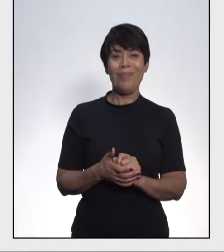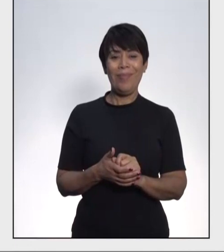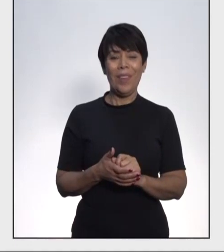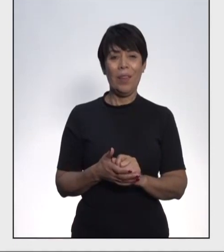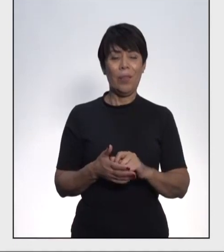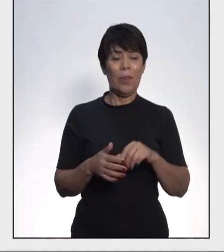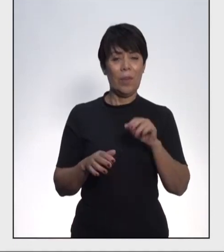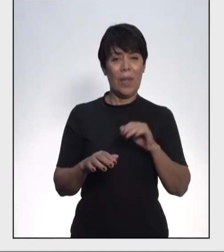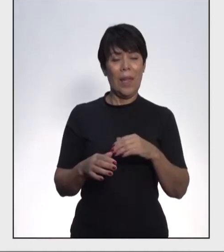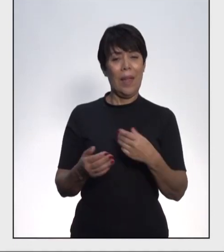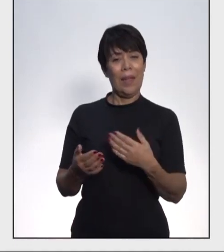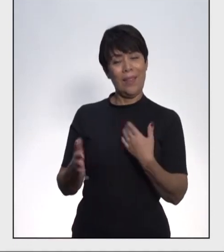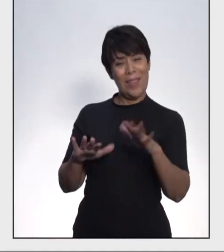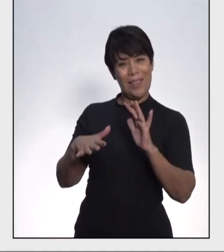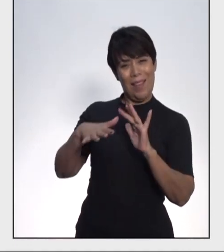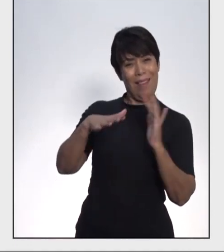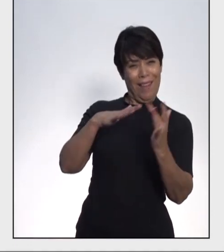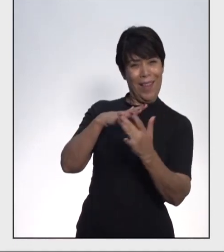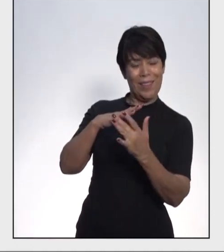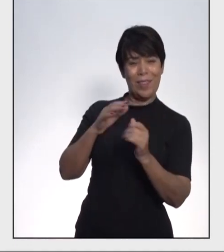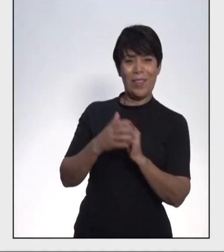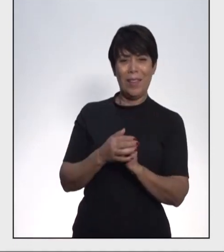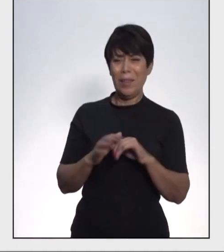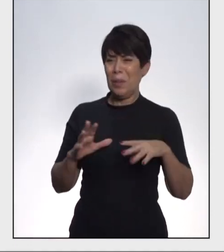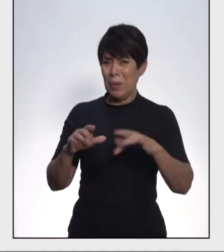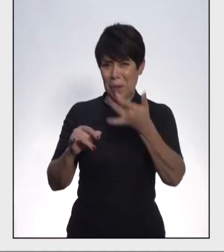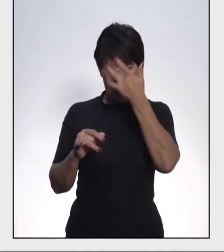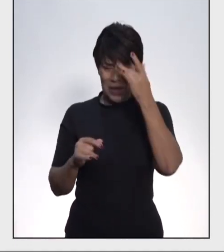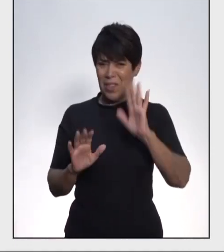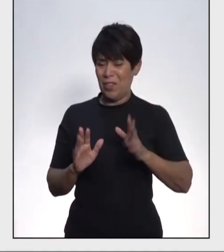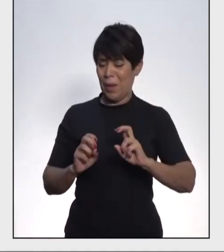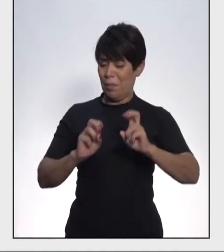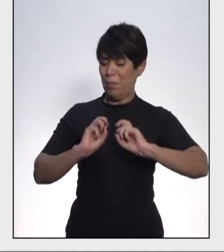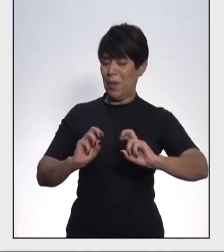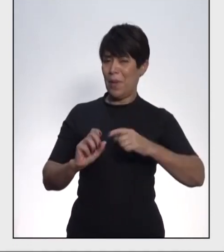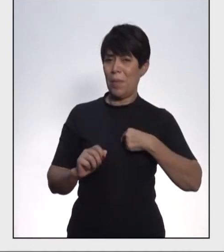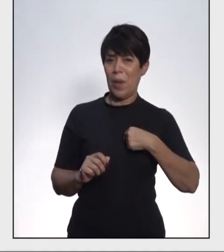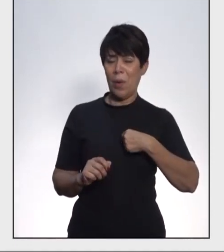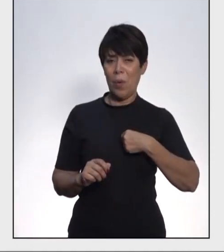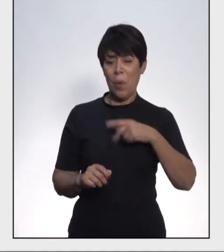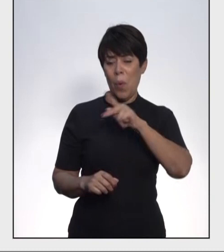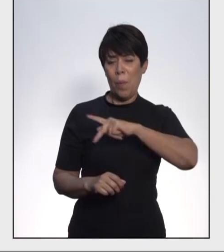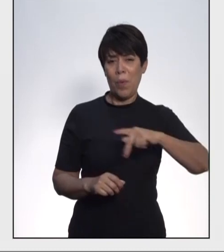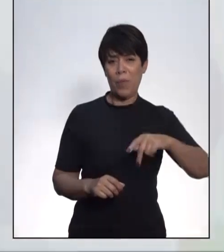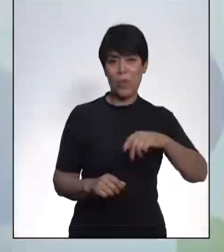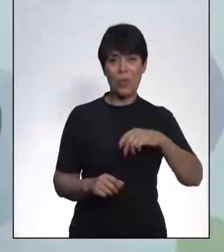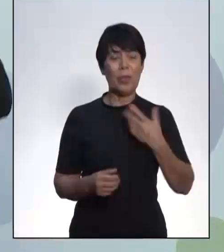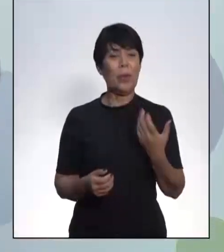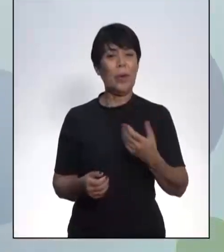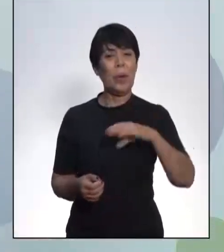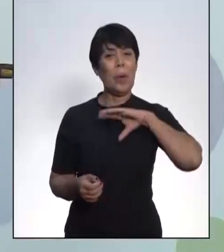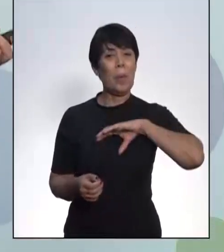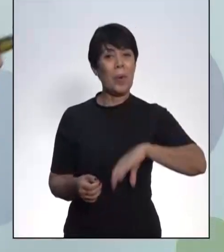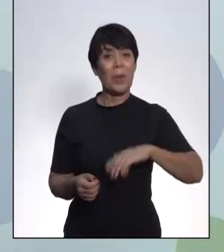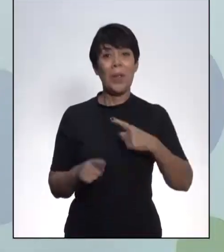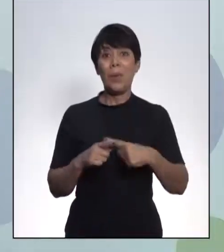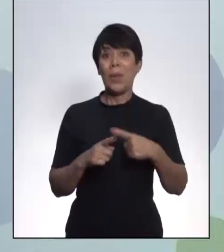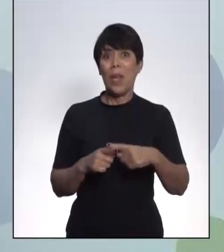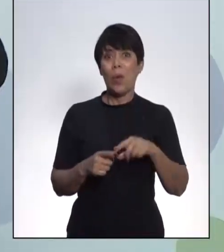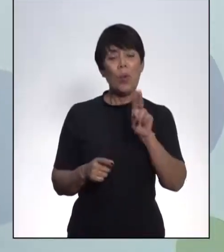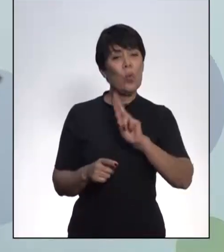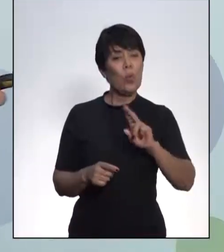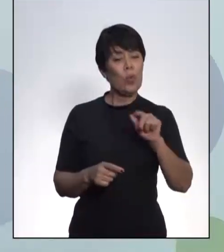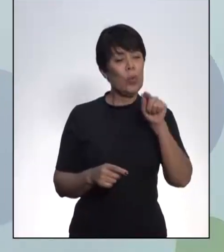redes sociais, bater boca, todo mundo sabe que eu sou professor de português. Por quê? Porque eu sou o único retardado que coloca ponto e vírgula, tudo certinho.